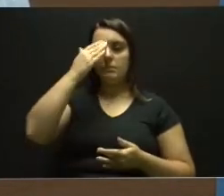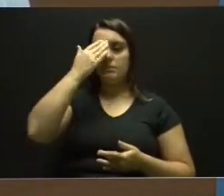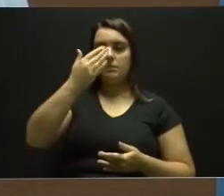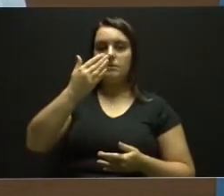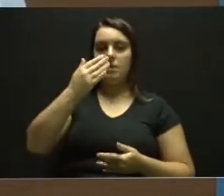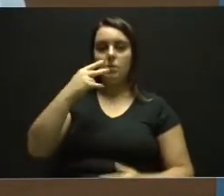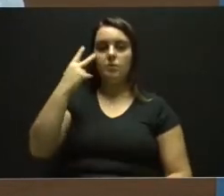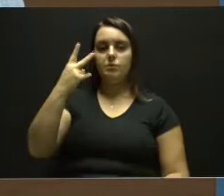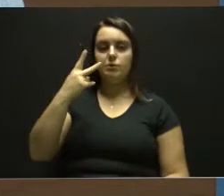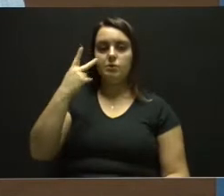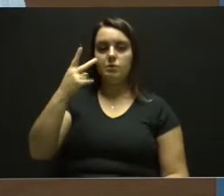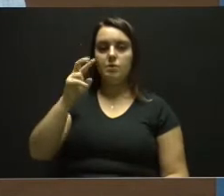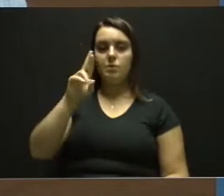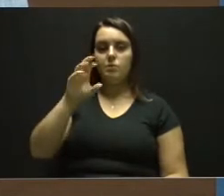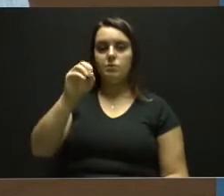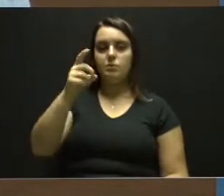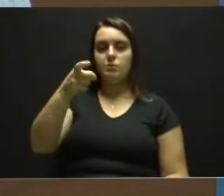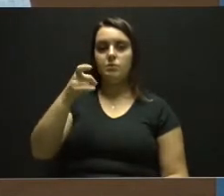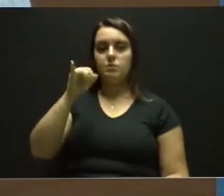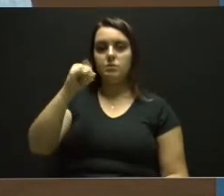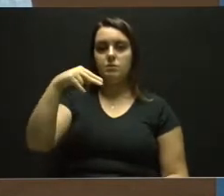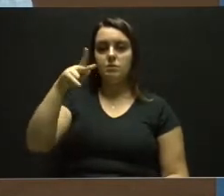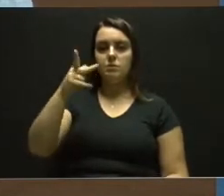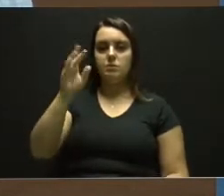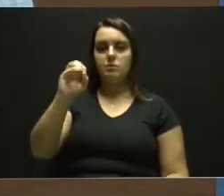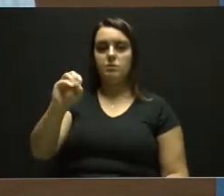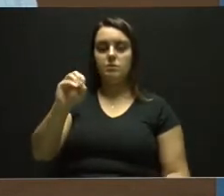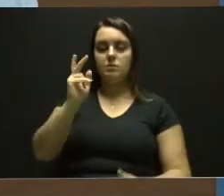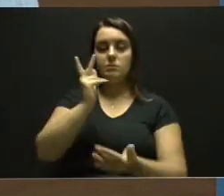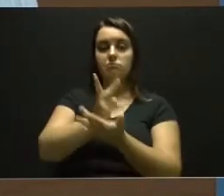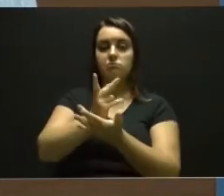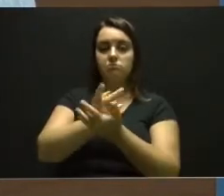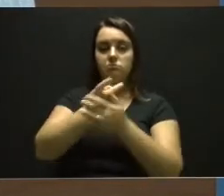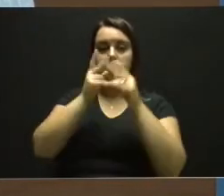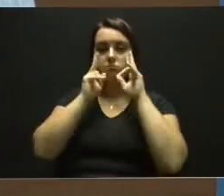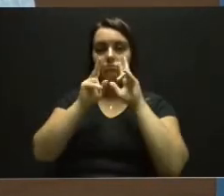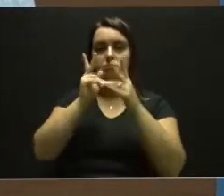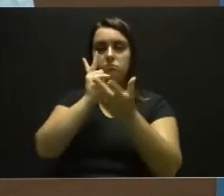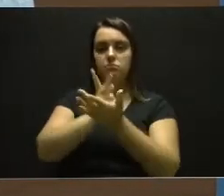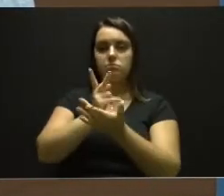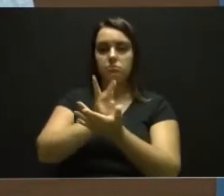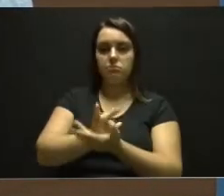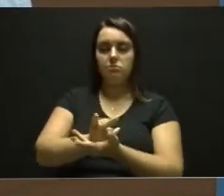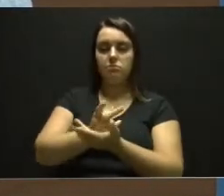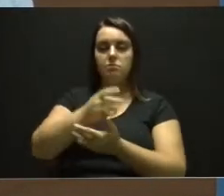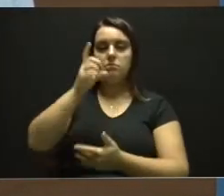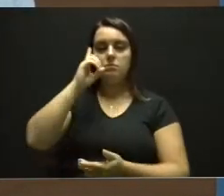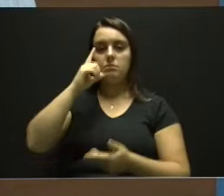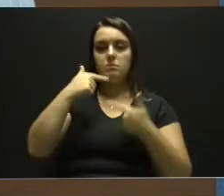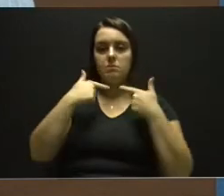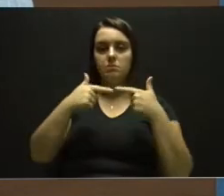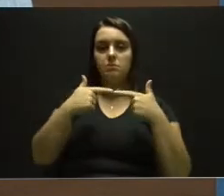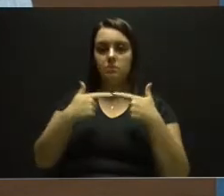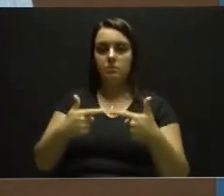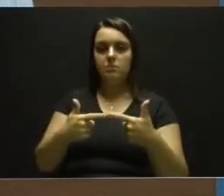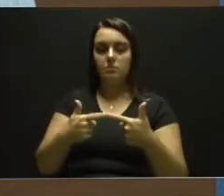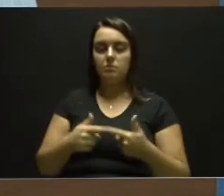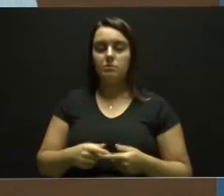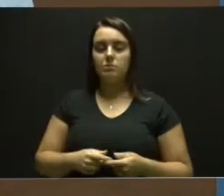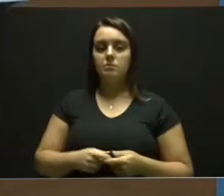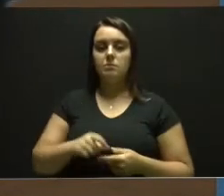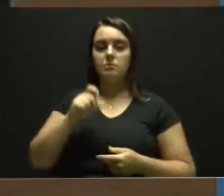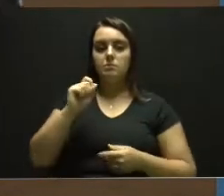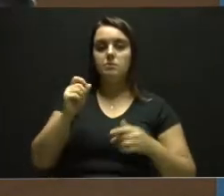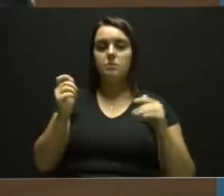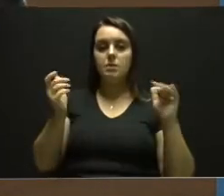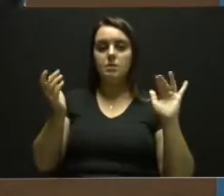sempre num acompanhou um dia de luta e hoje